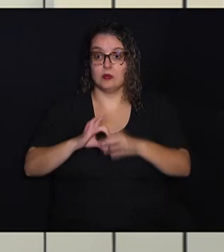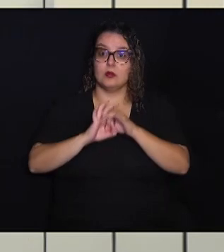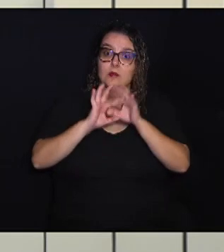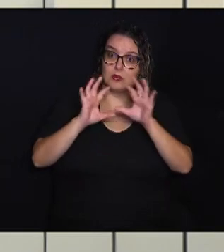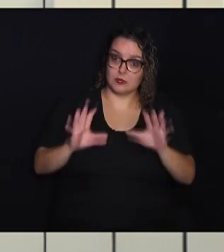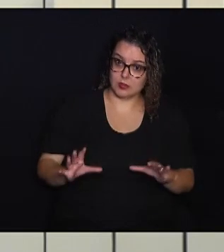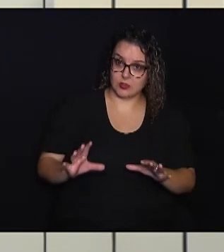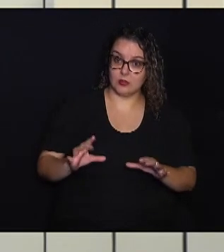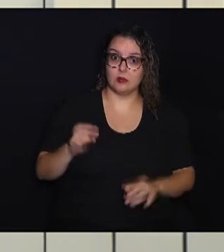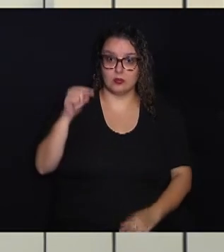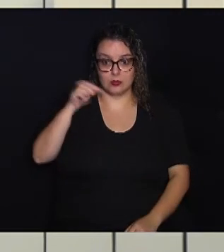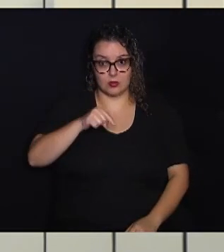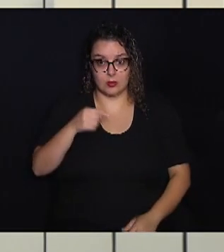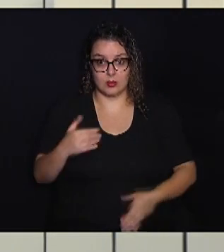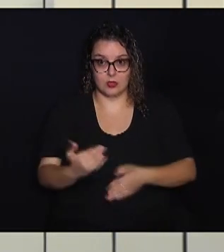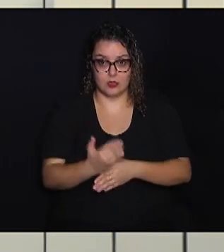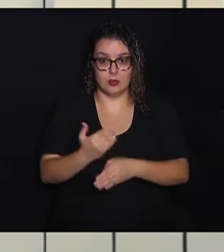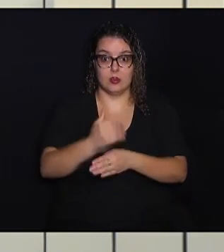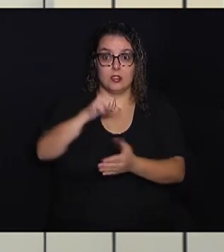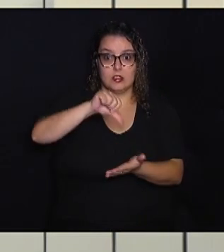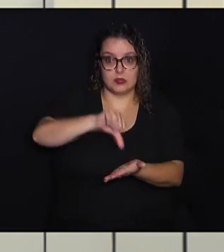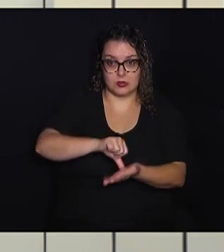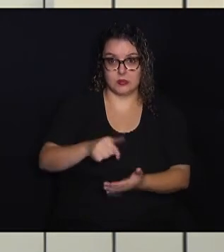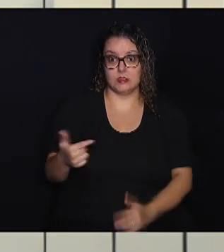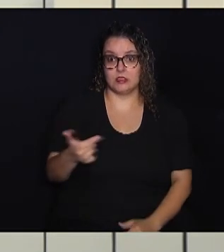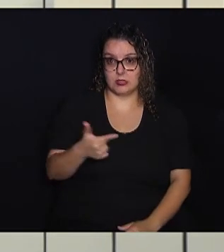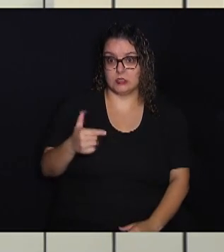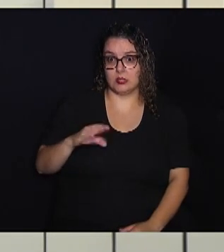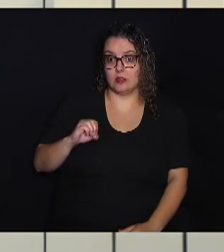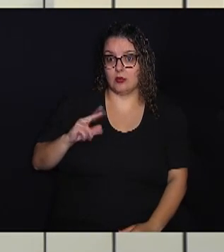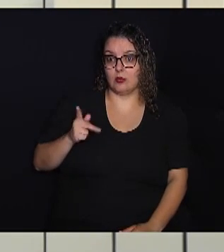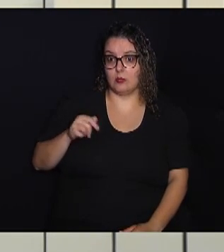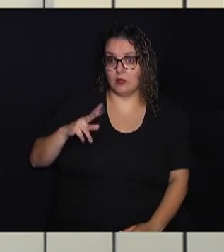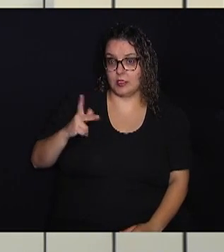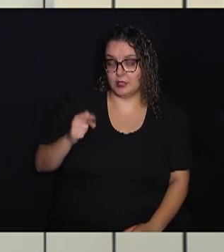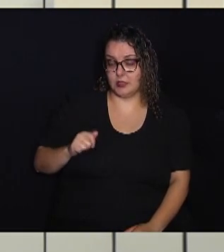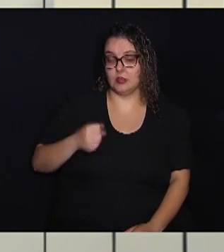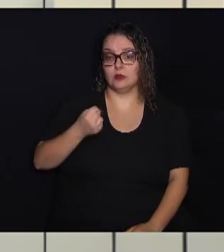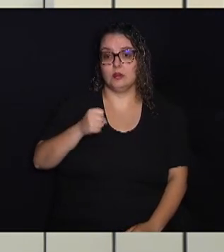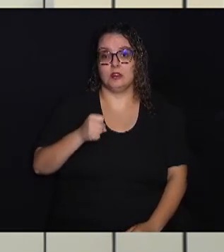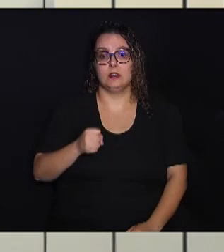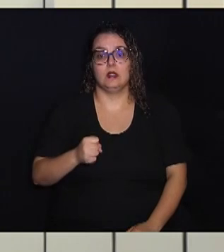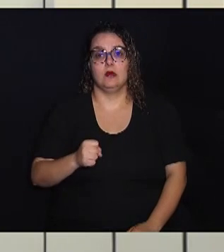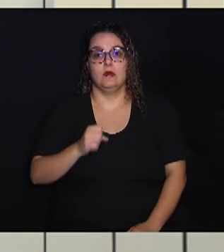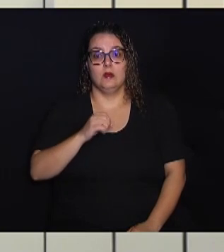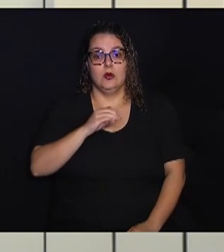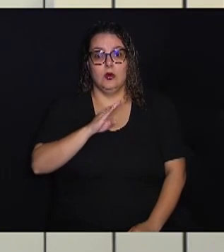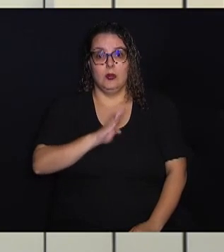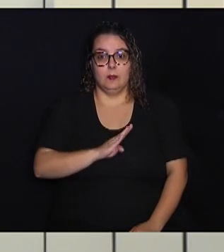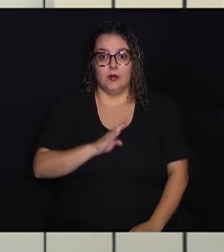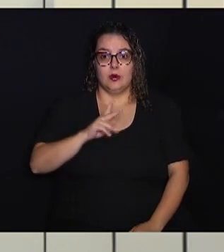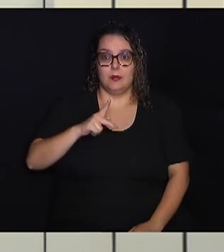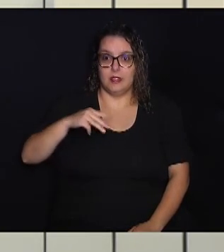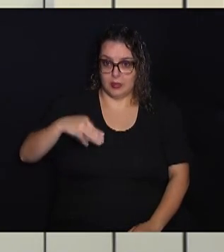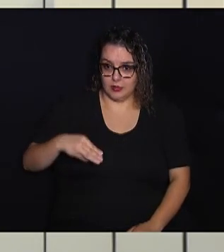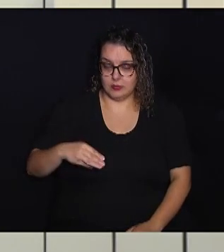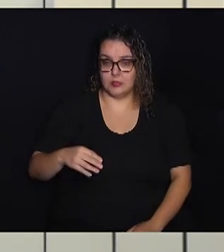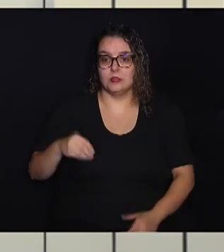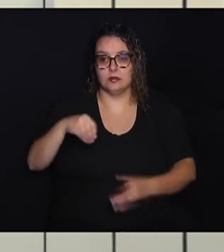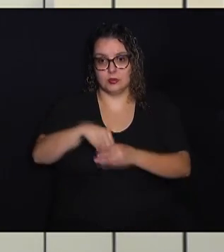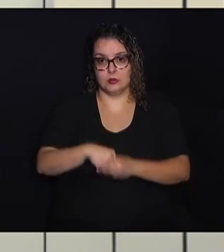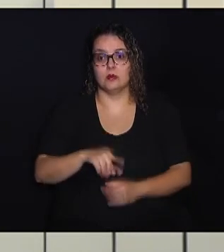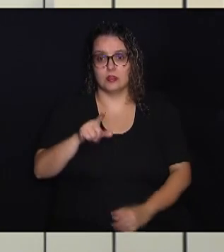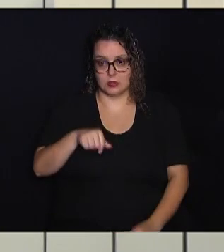que seja lá construída a sede da 2ª Companhia do 8º Batalhão da Polícia Militar do Interior, que